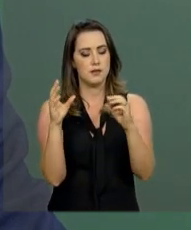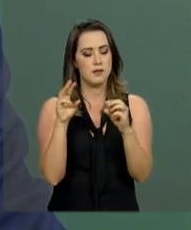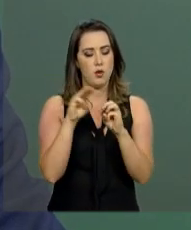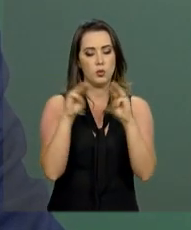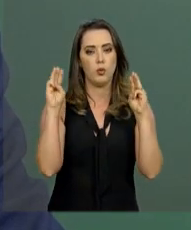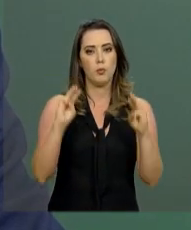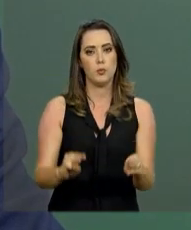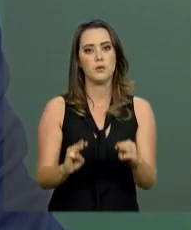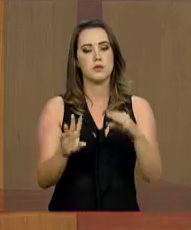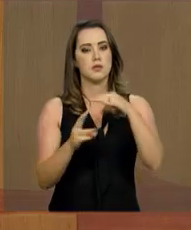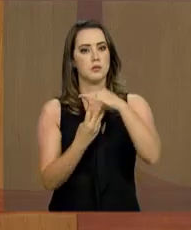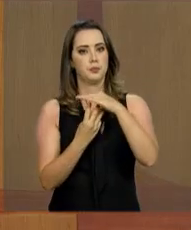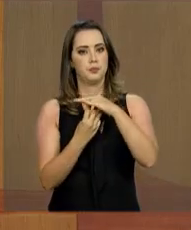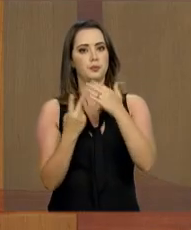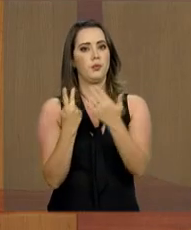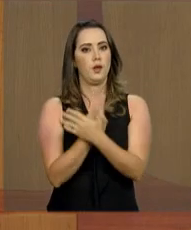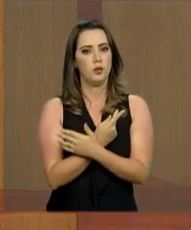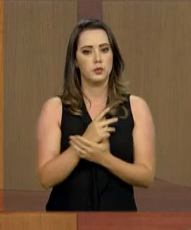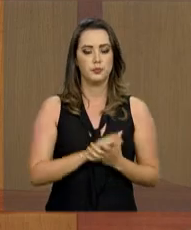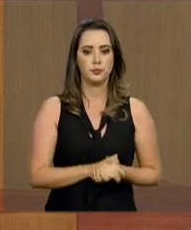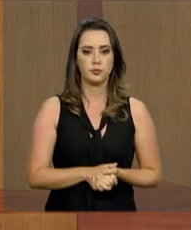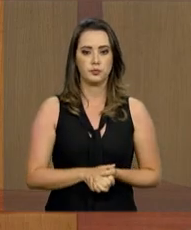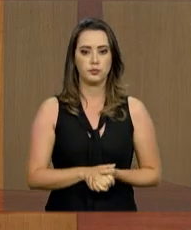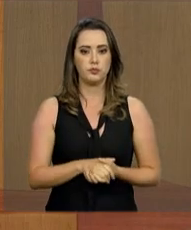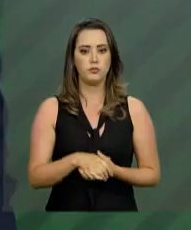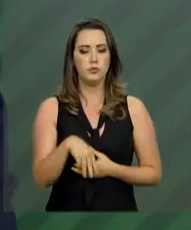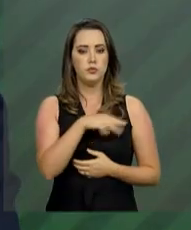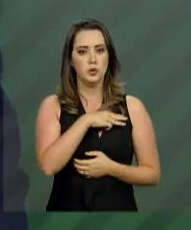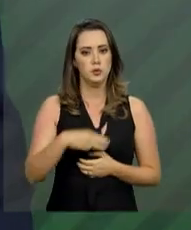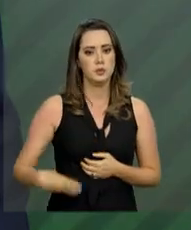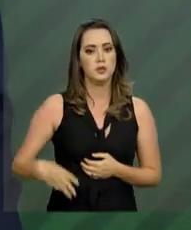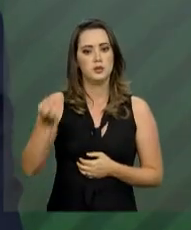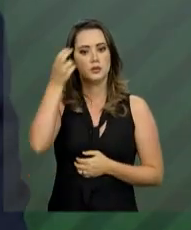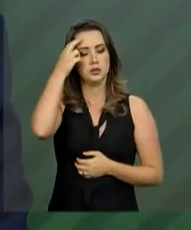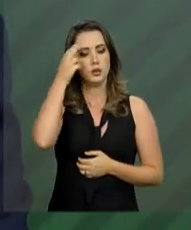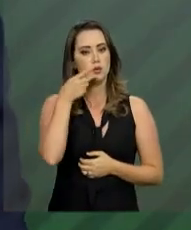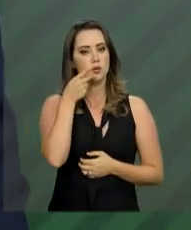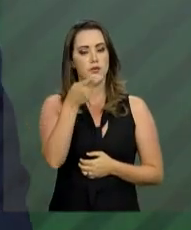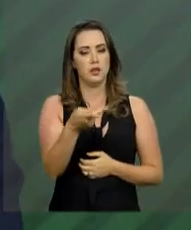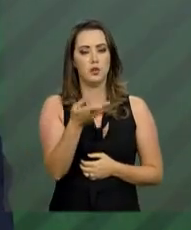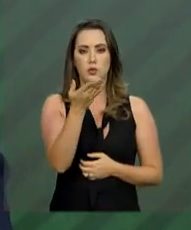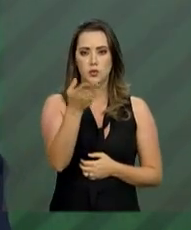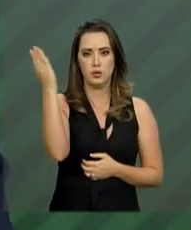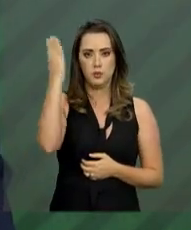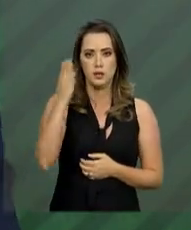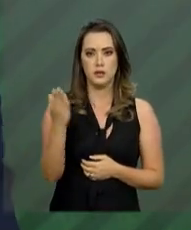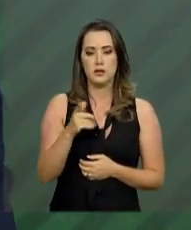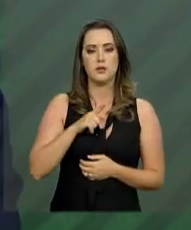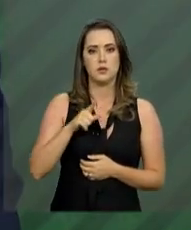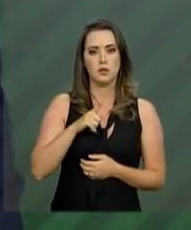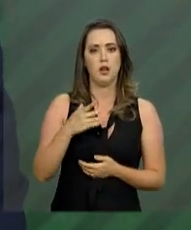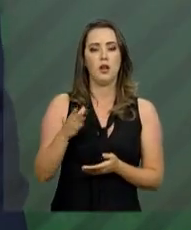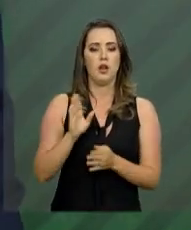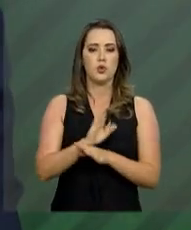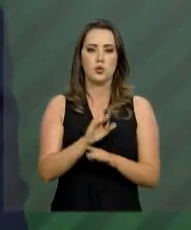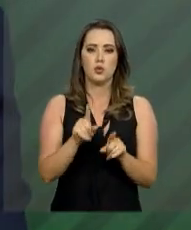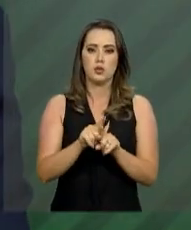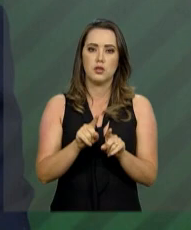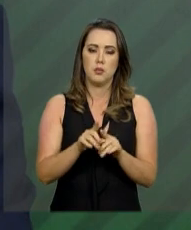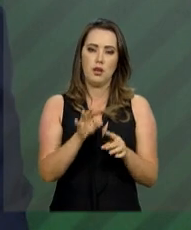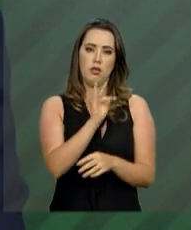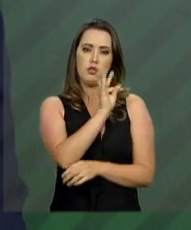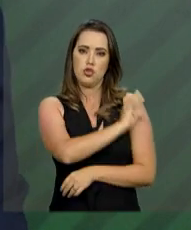venham a ocorrer o ministro da cultura sérgio sá leitão destacou que o brasil receberá também a folha de